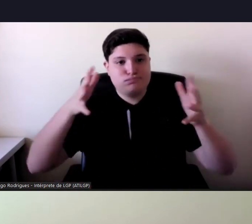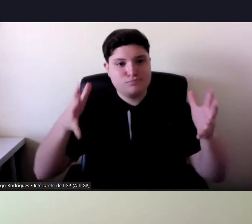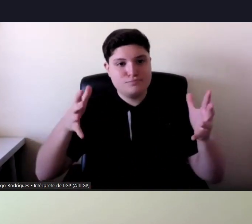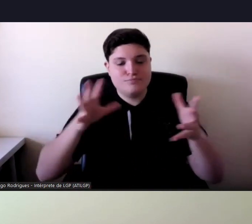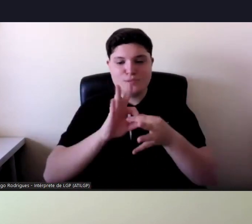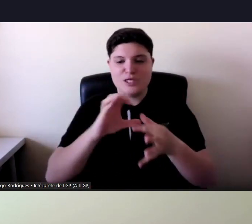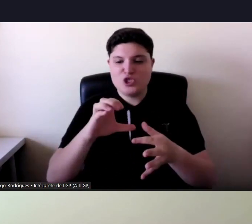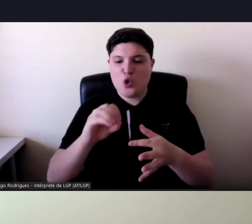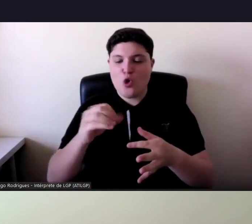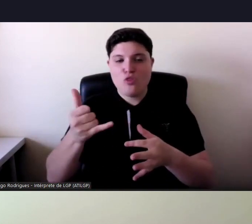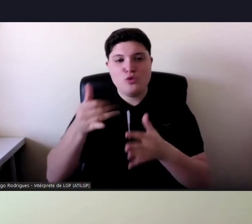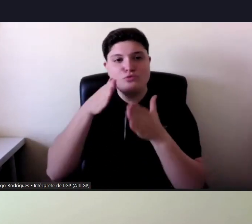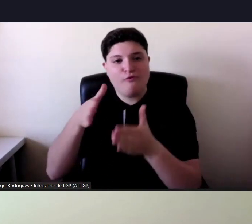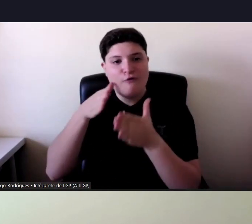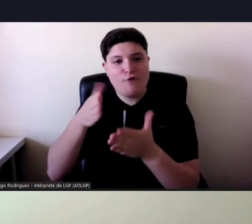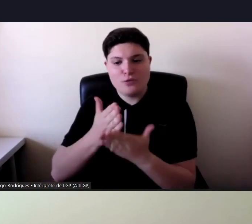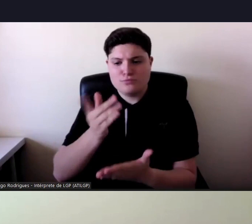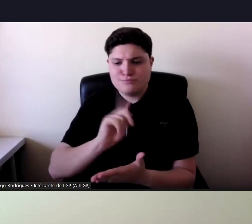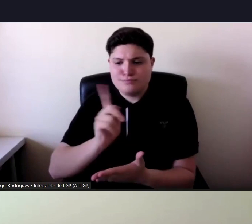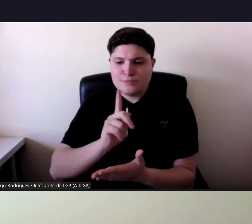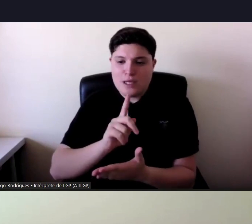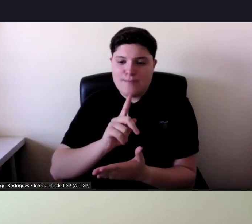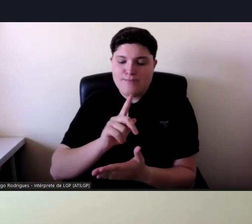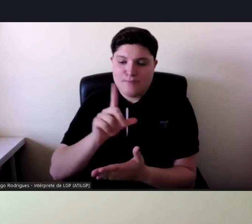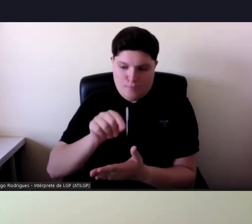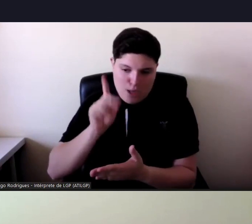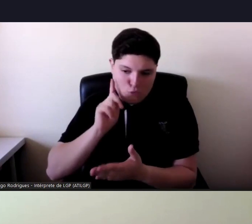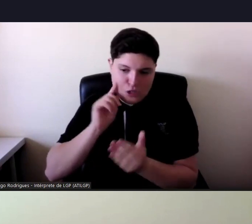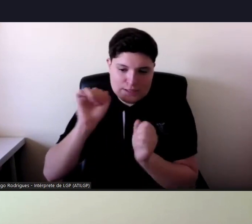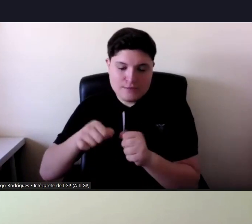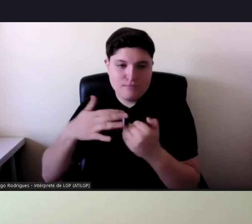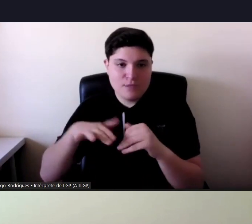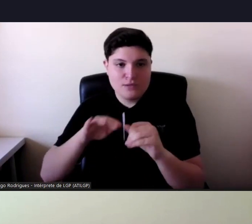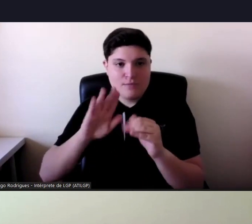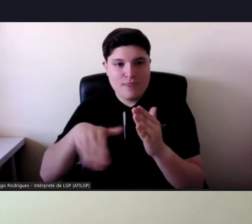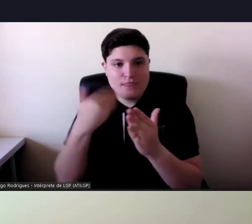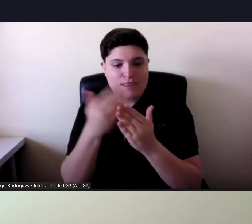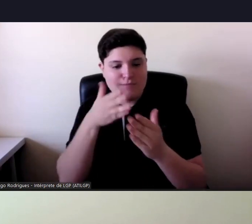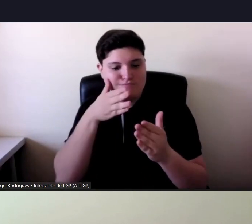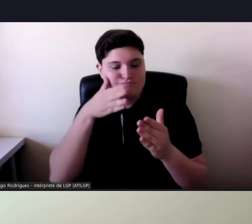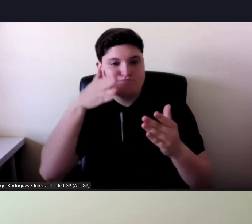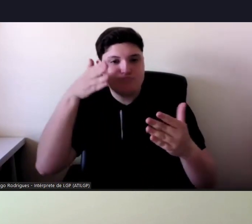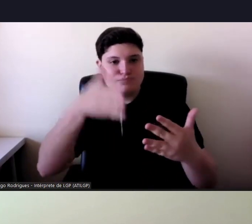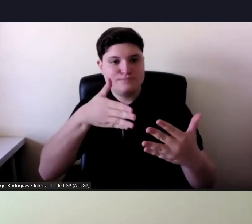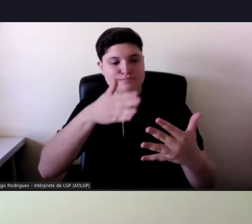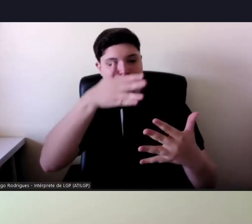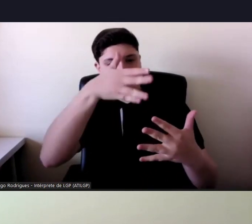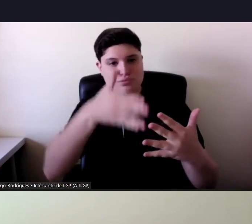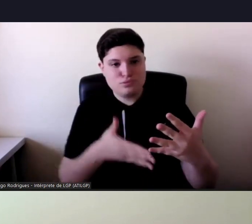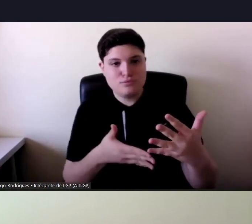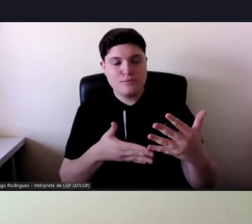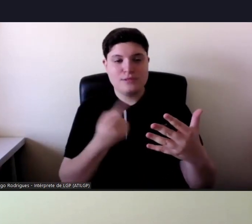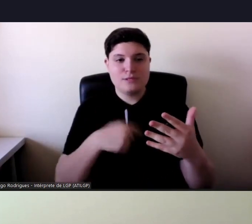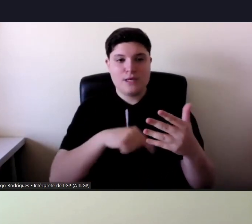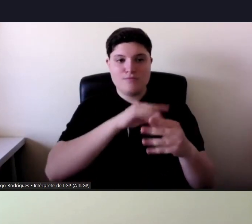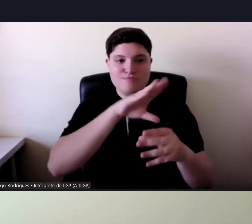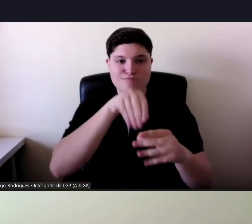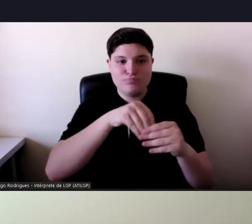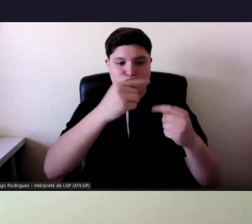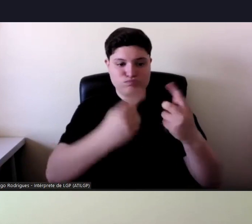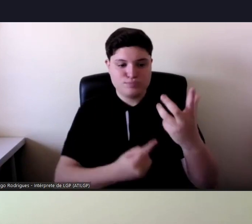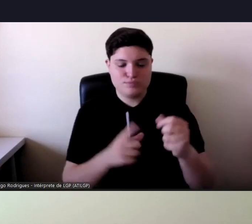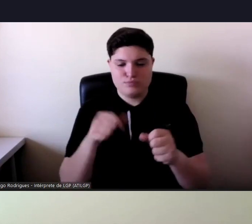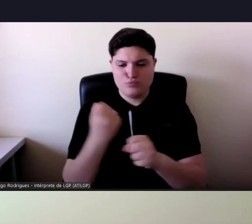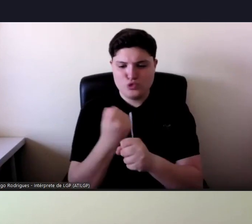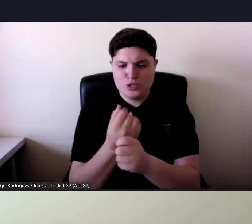da contribuição da Universidade para a neutralidade carbónica, será dada continuidade a um desenvolvimento de um projeto